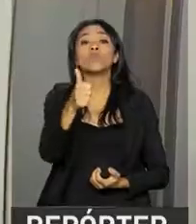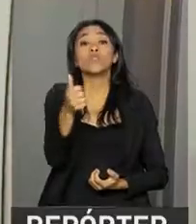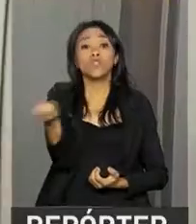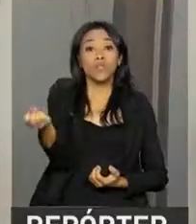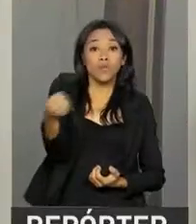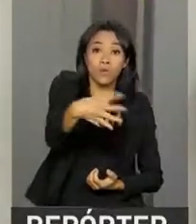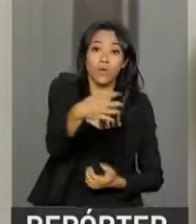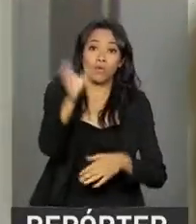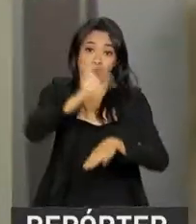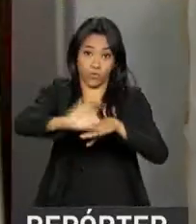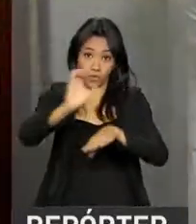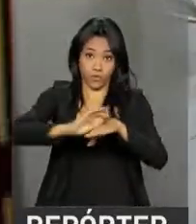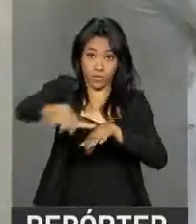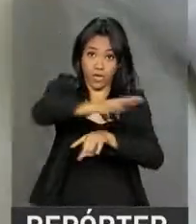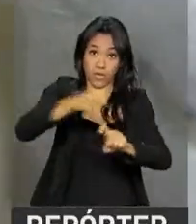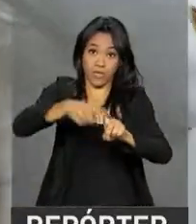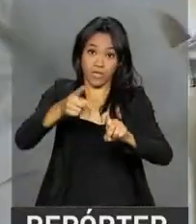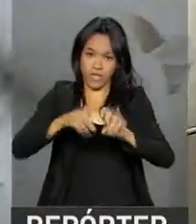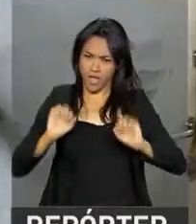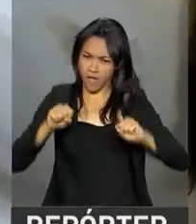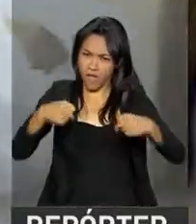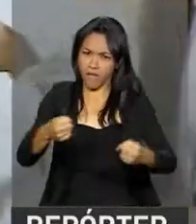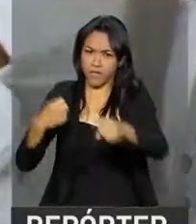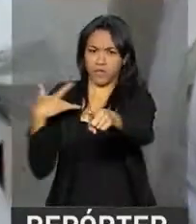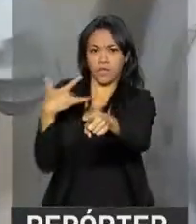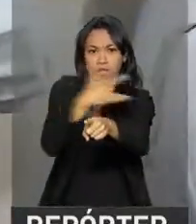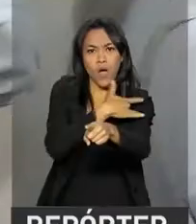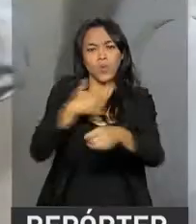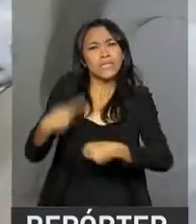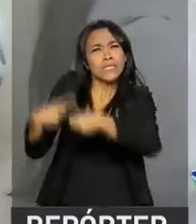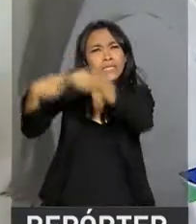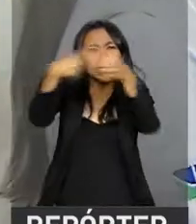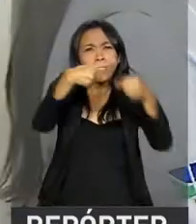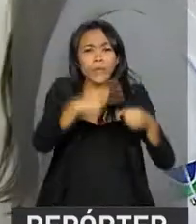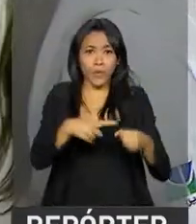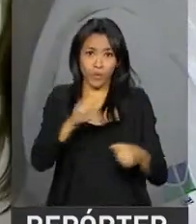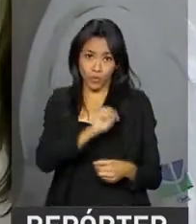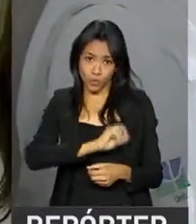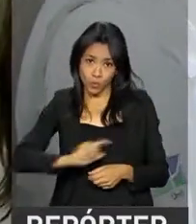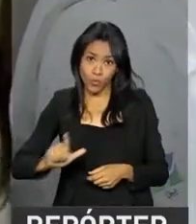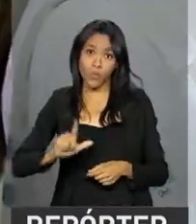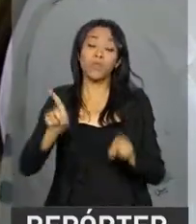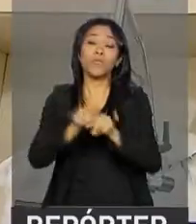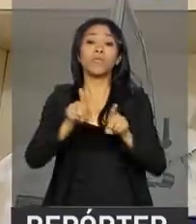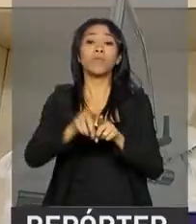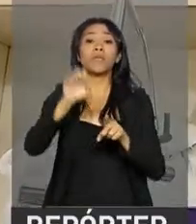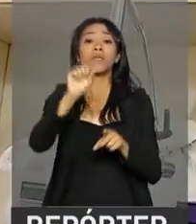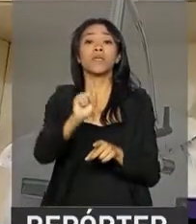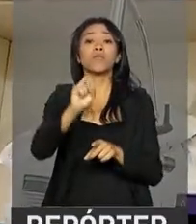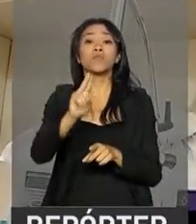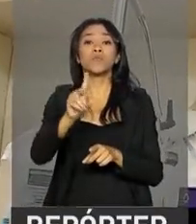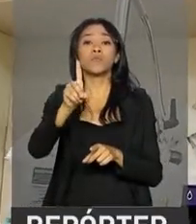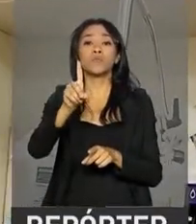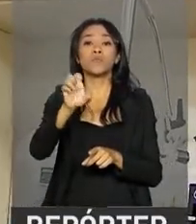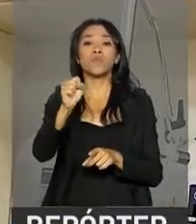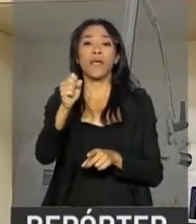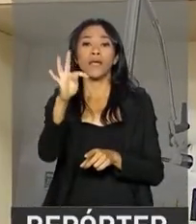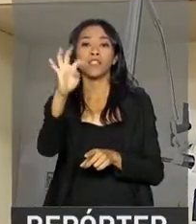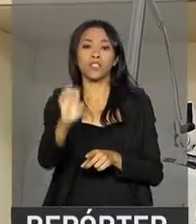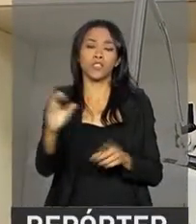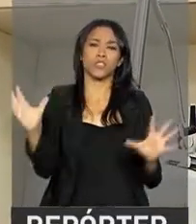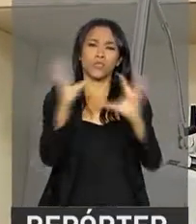vão reforçar a educação ea saúde em municípios do interior do sul e sudeste do país ao todo serão 1